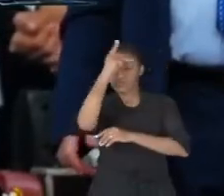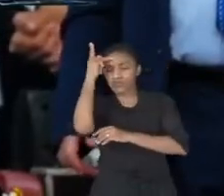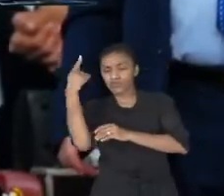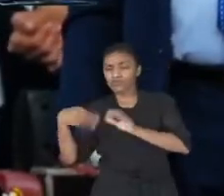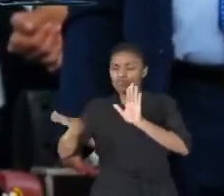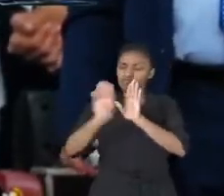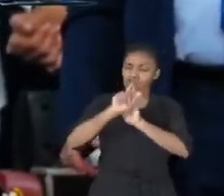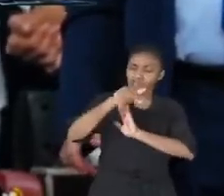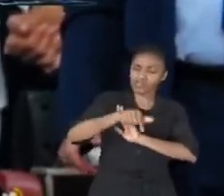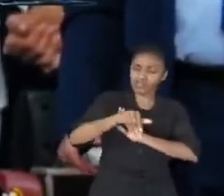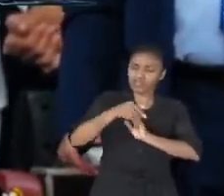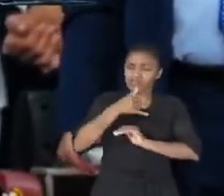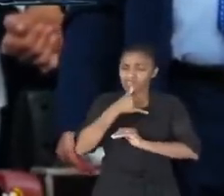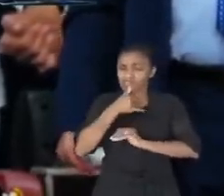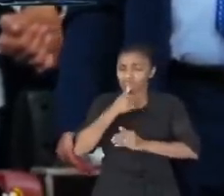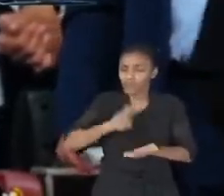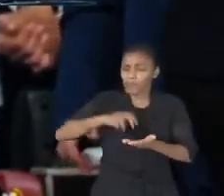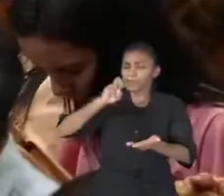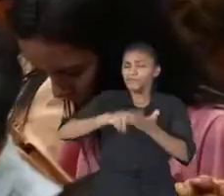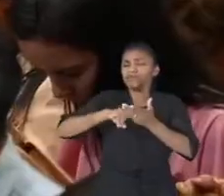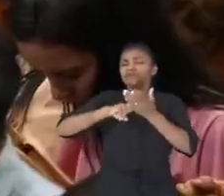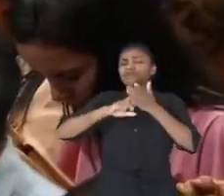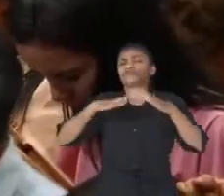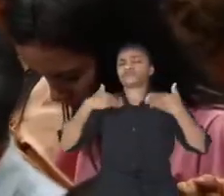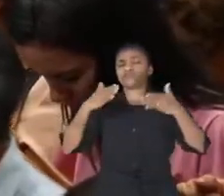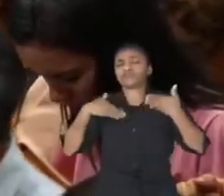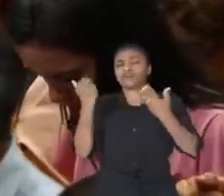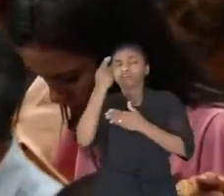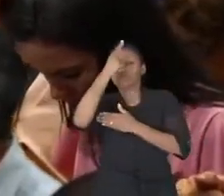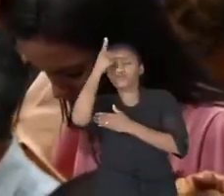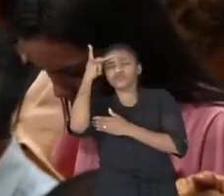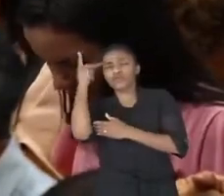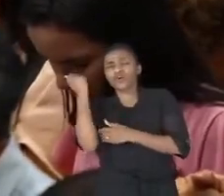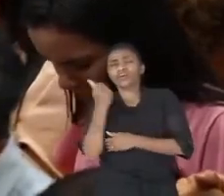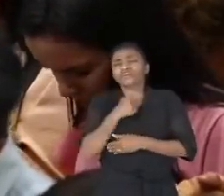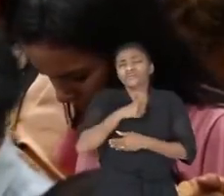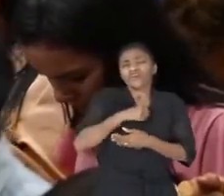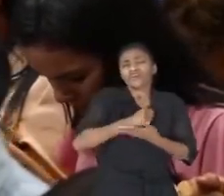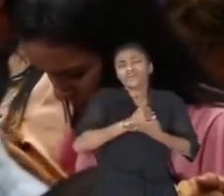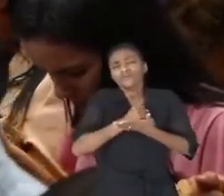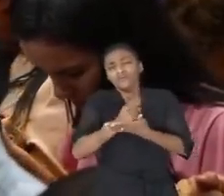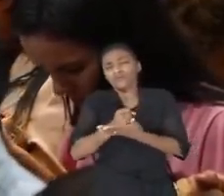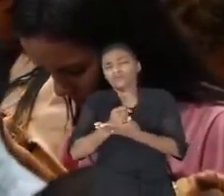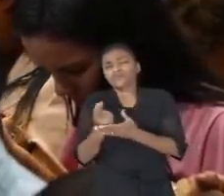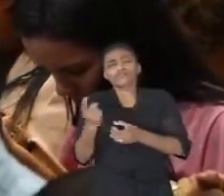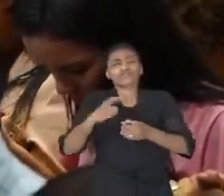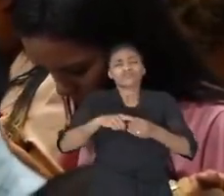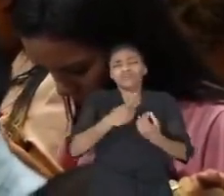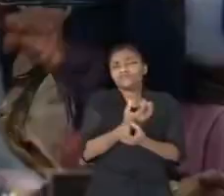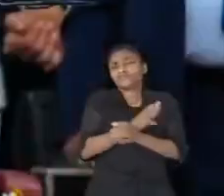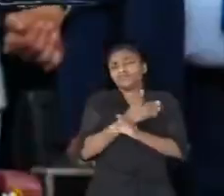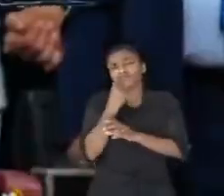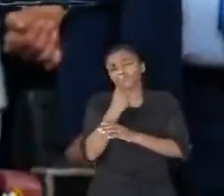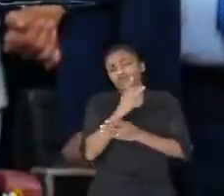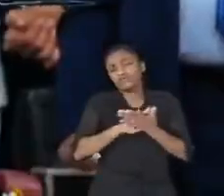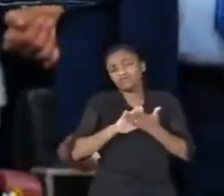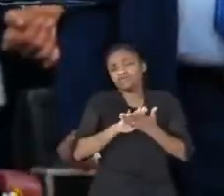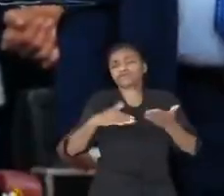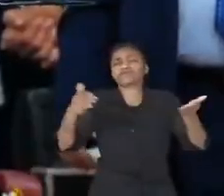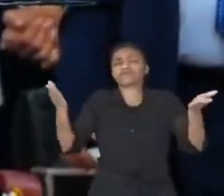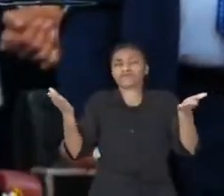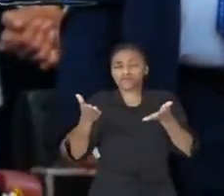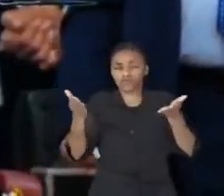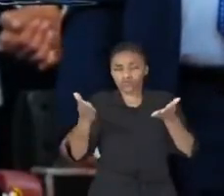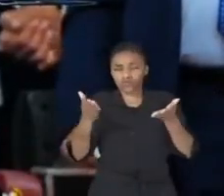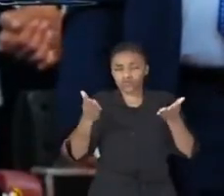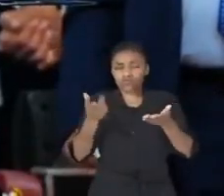tristes começarão a saltar de alegria, os que vieram se arrastando não voltam para casa se arrastando, hoje